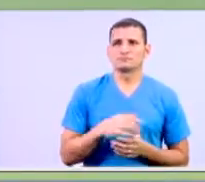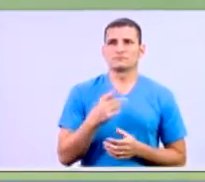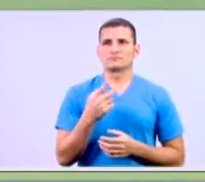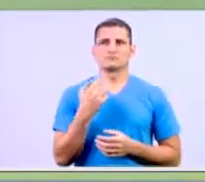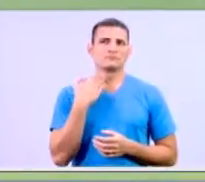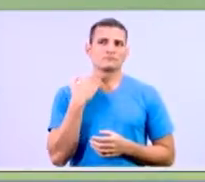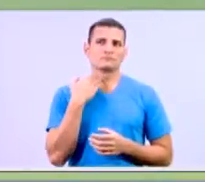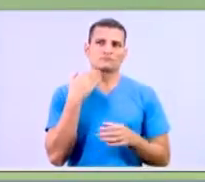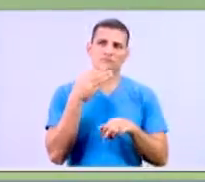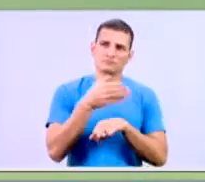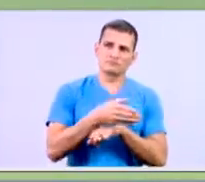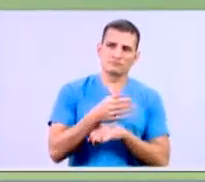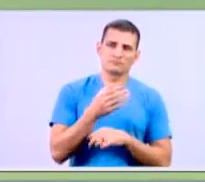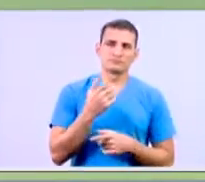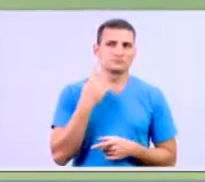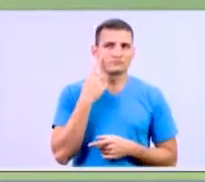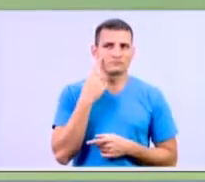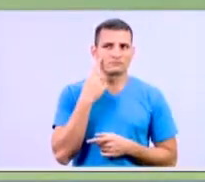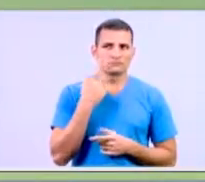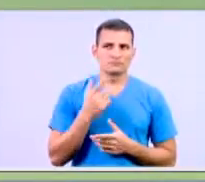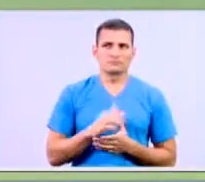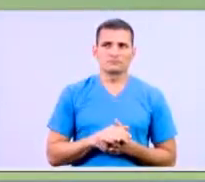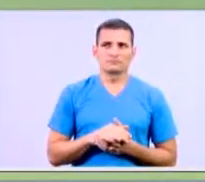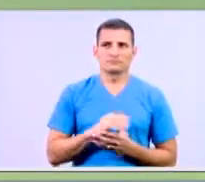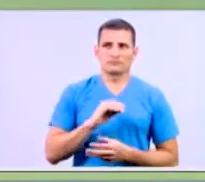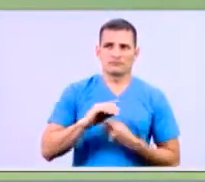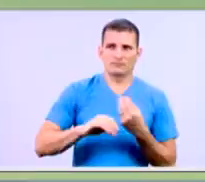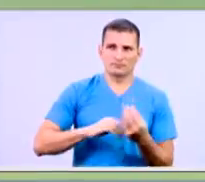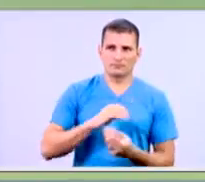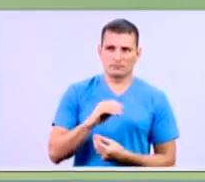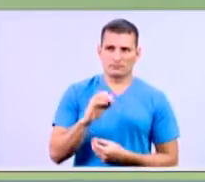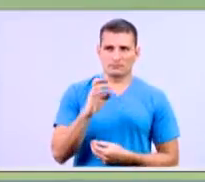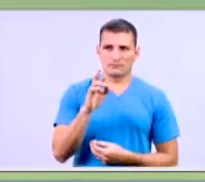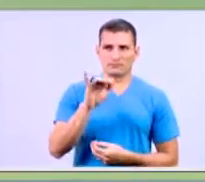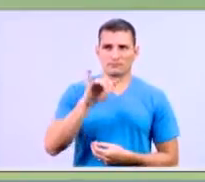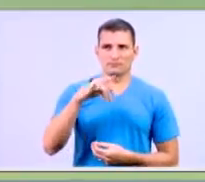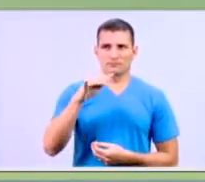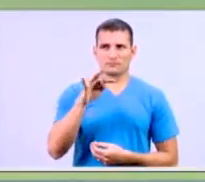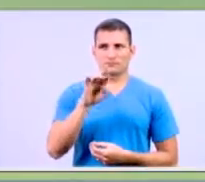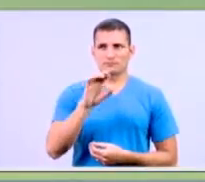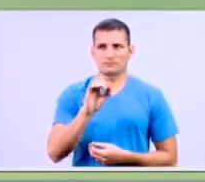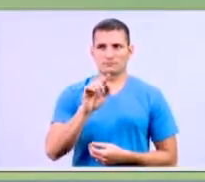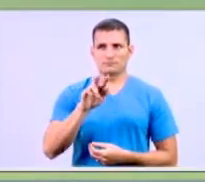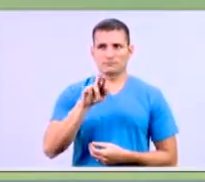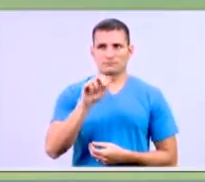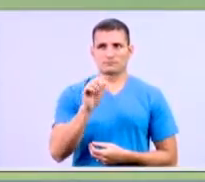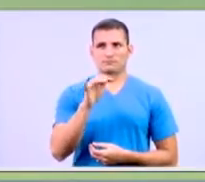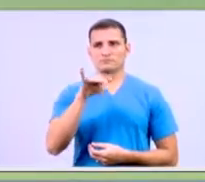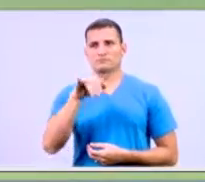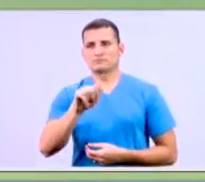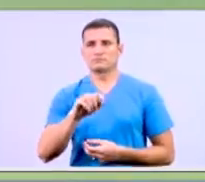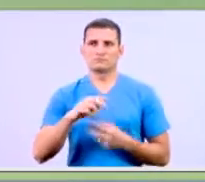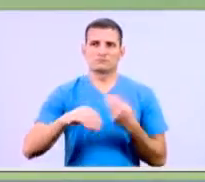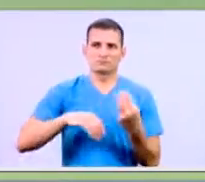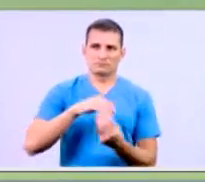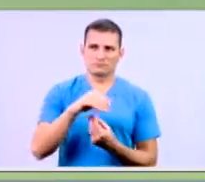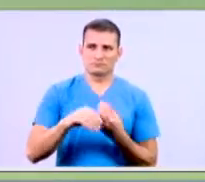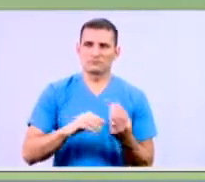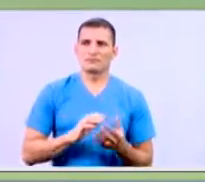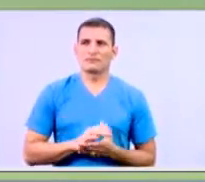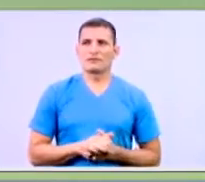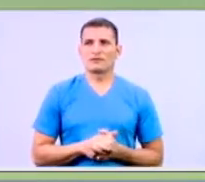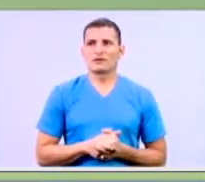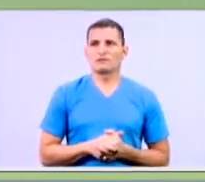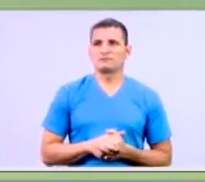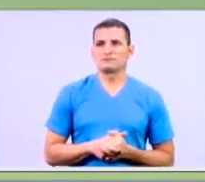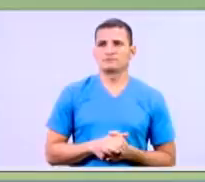banco, correto? Fala sobre criptografia, a gente ouve tanto falar, né, de criptografia, mas o que é isso? Uma